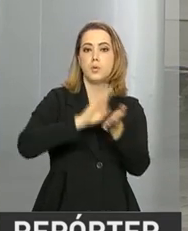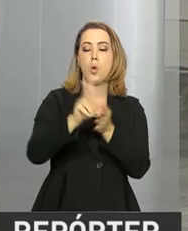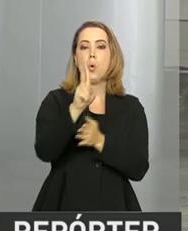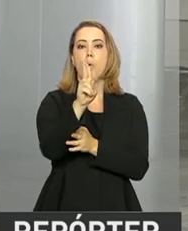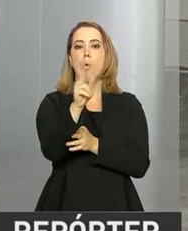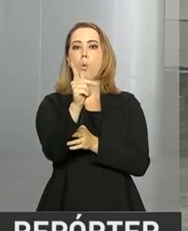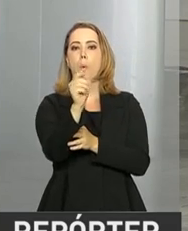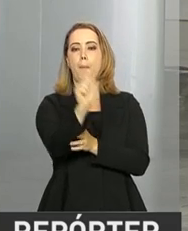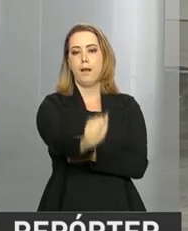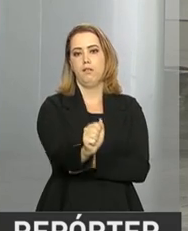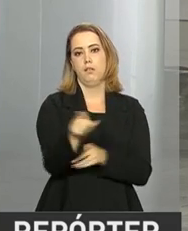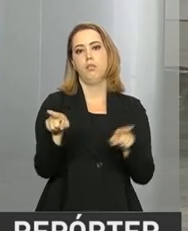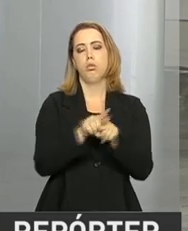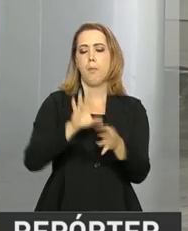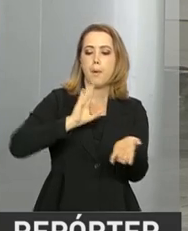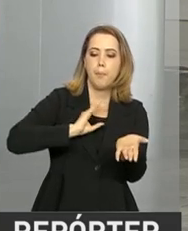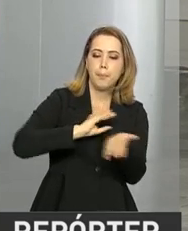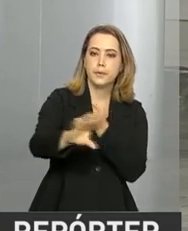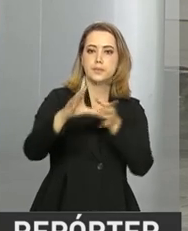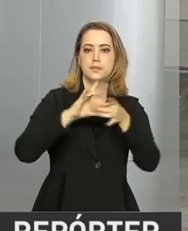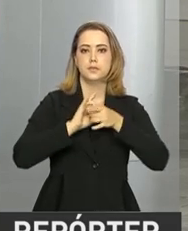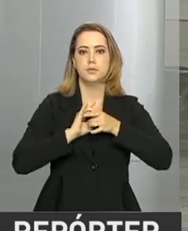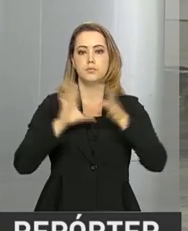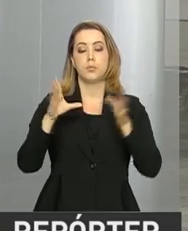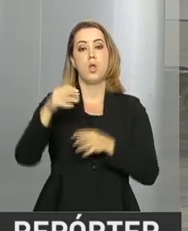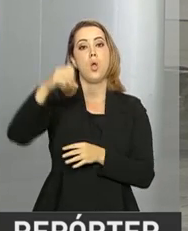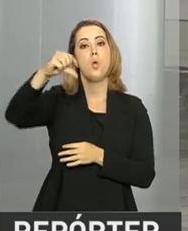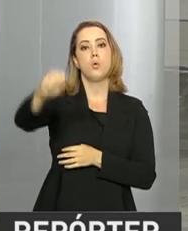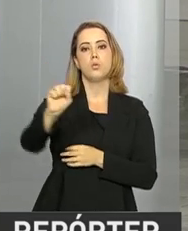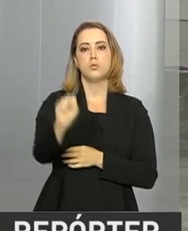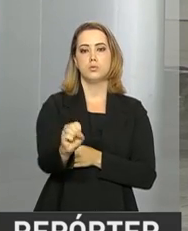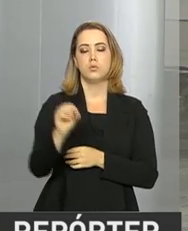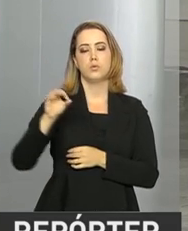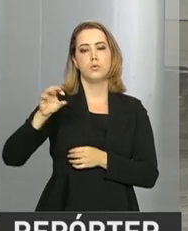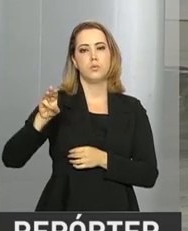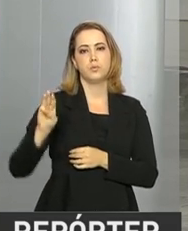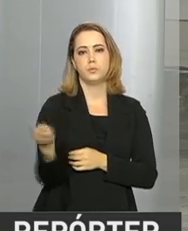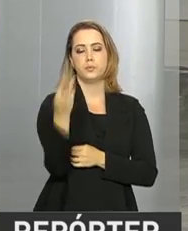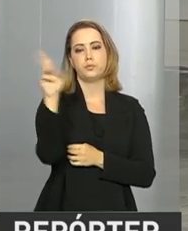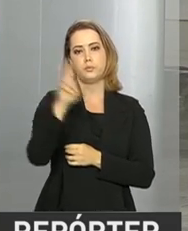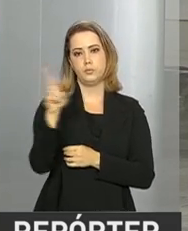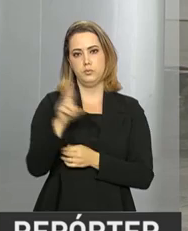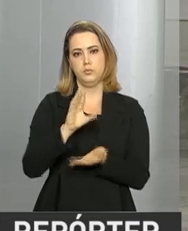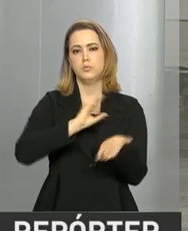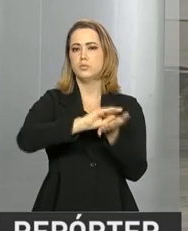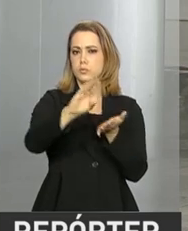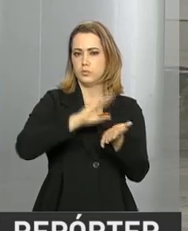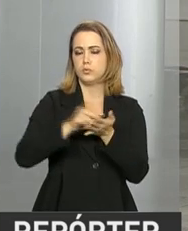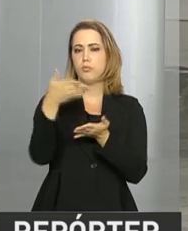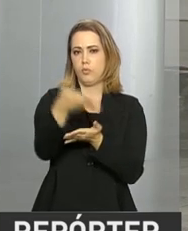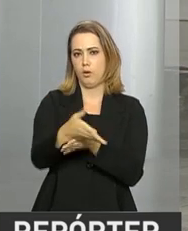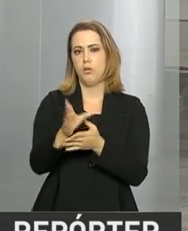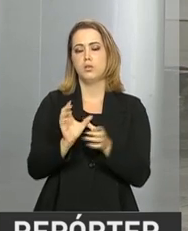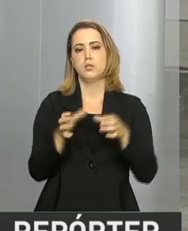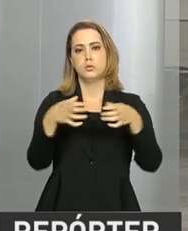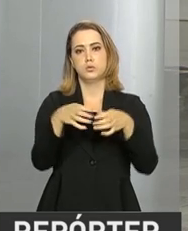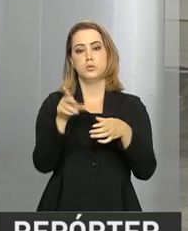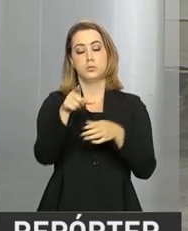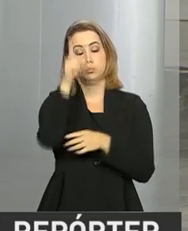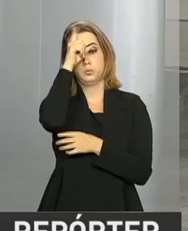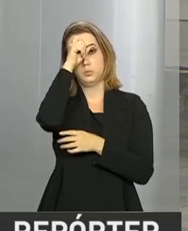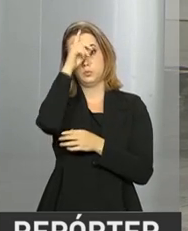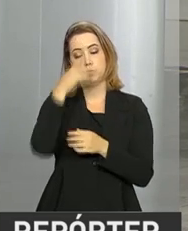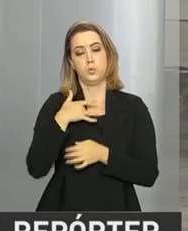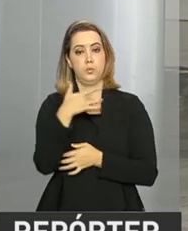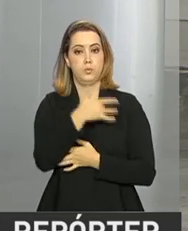atendimento, as UPAs. Serão liberados mais de 98 milhões de reais para essas entidades do estado de São Paulo.